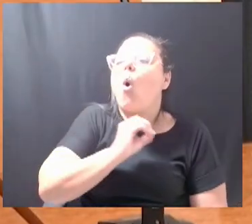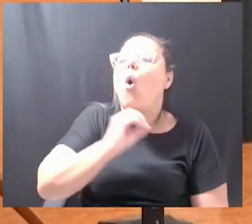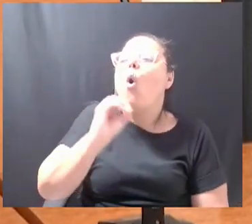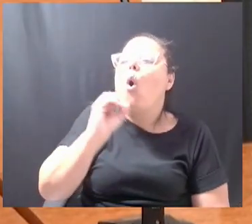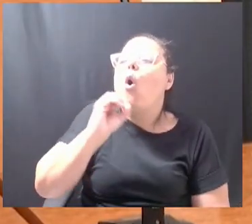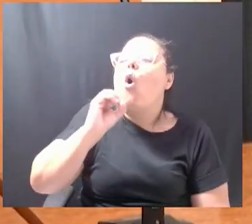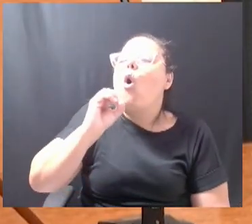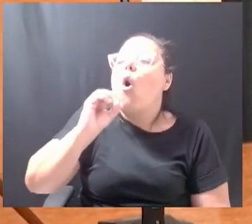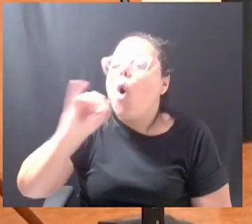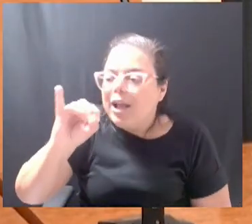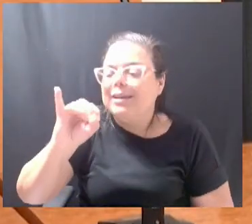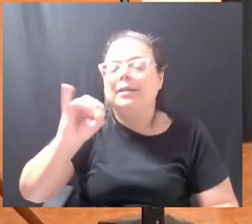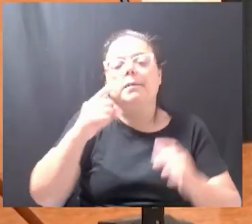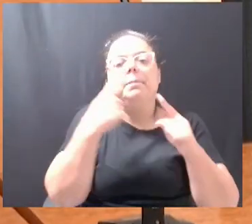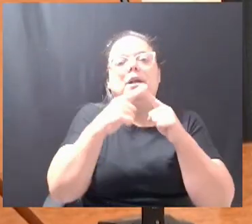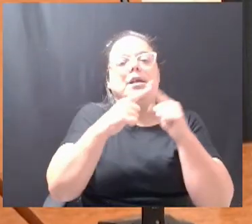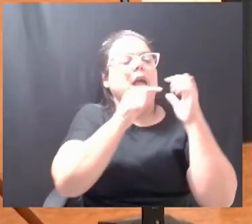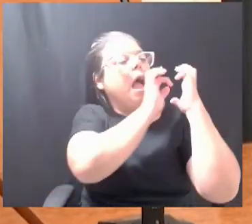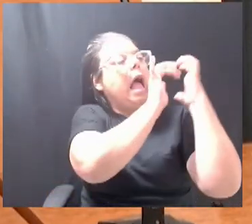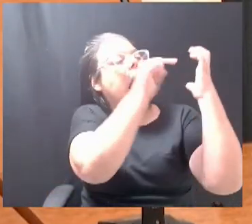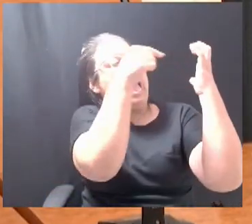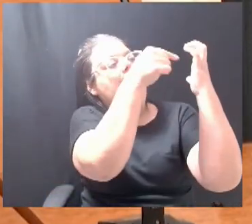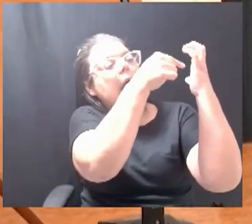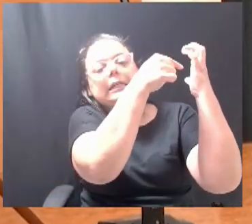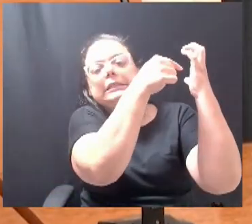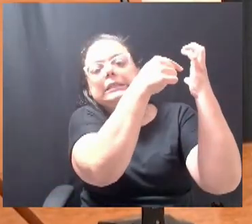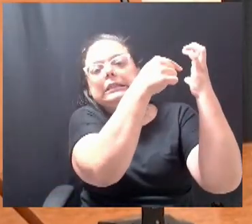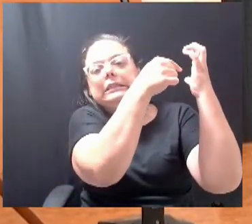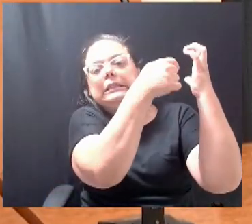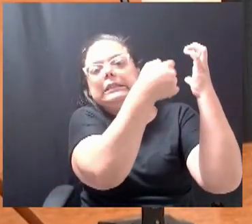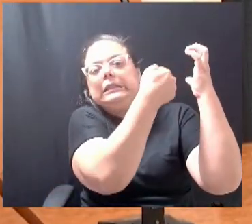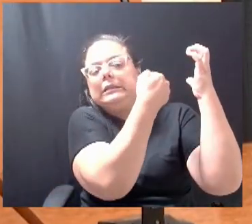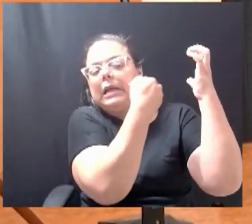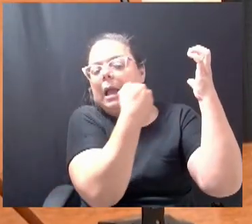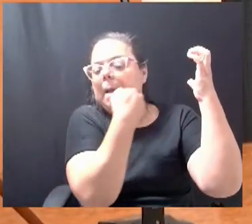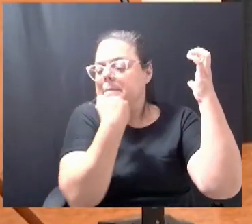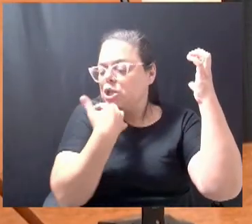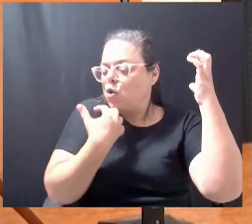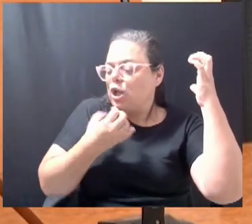aqui não mandou como deveria mandar os sons da fala.